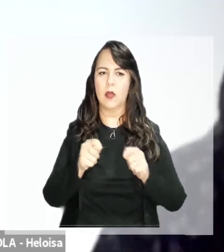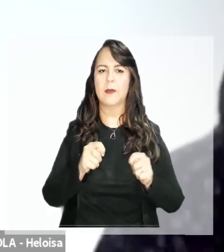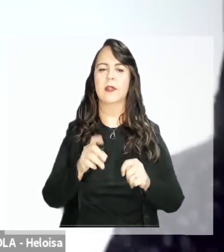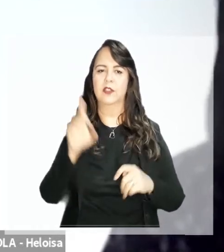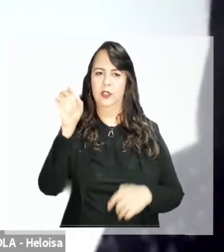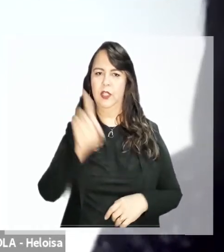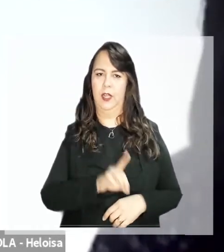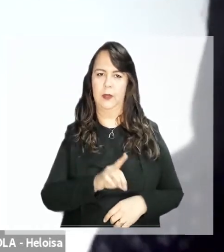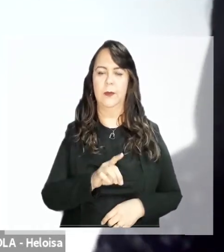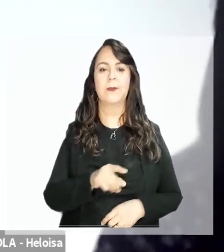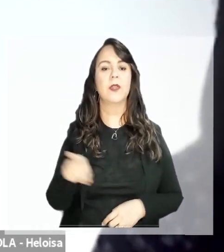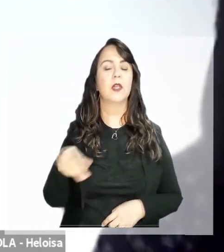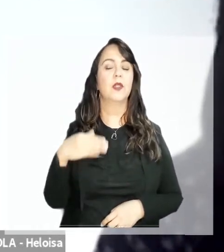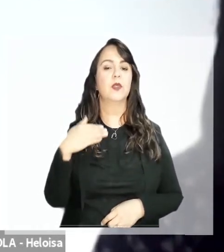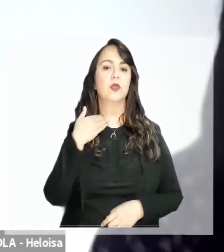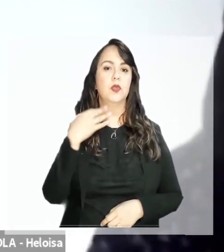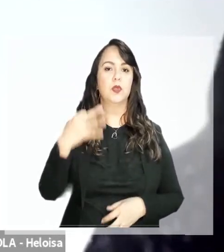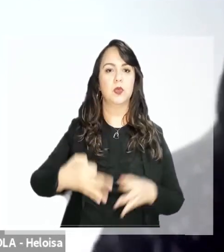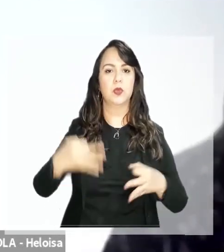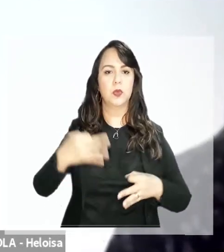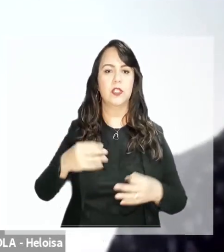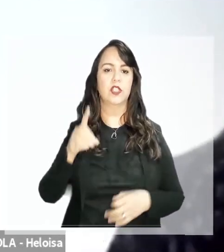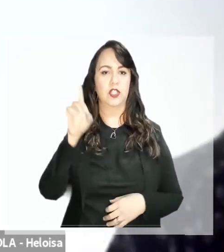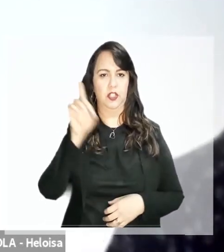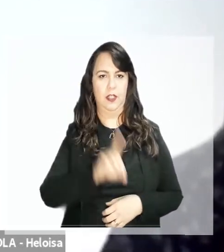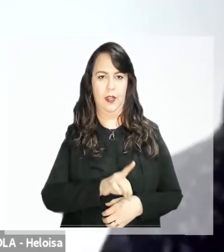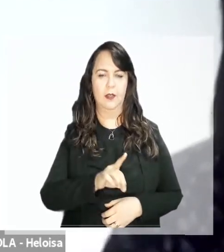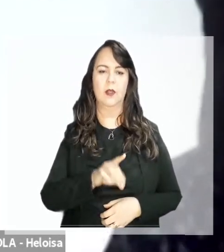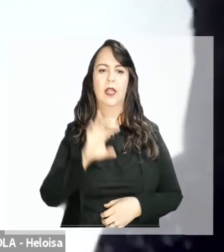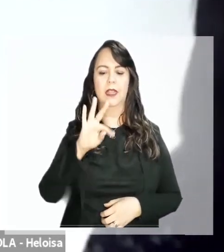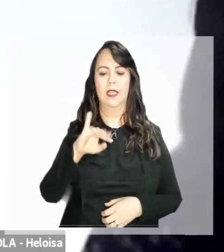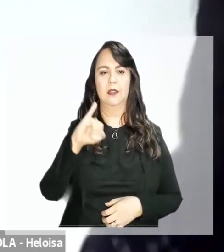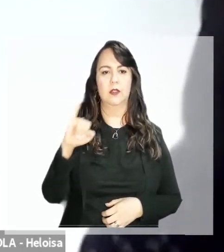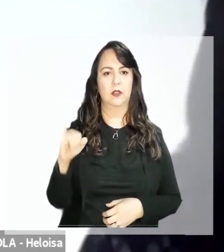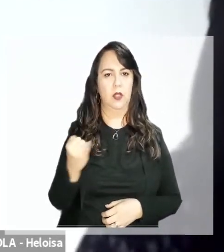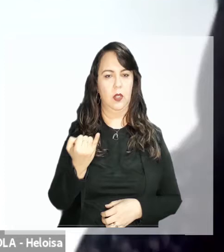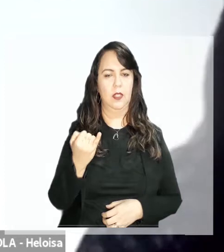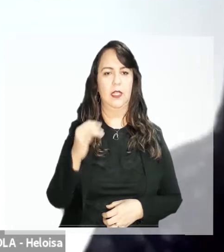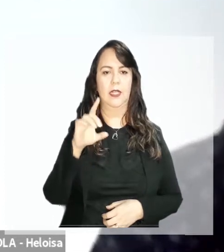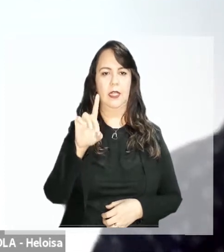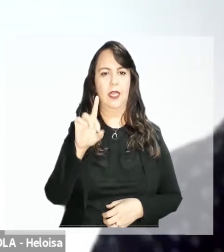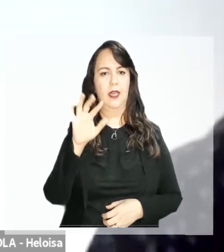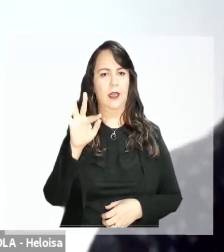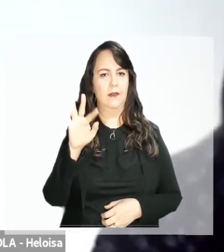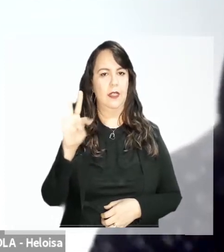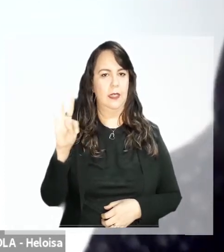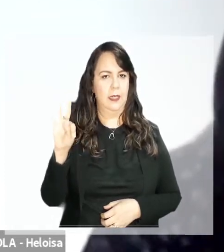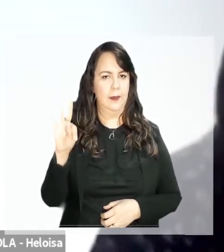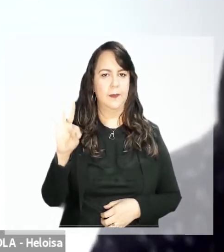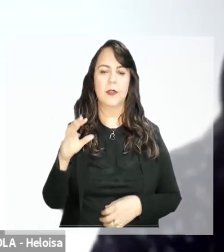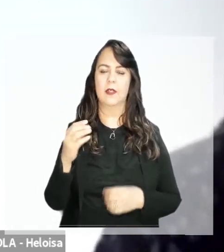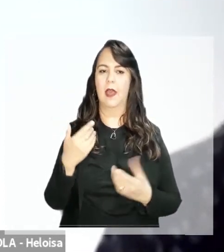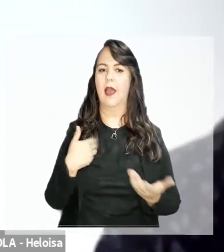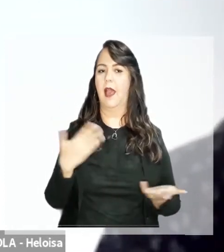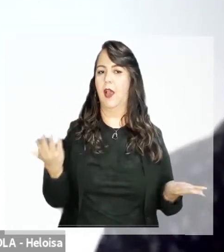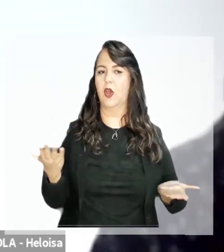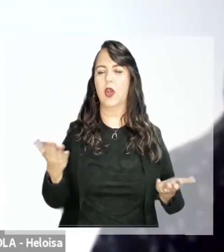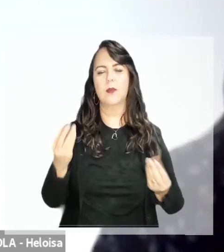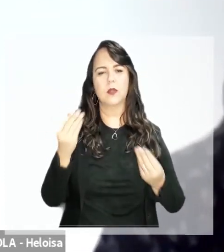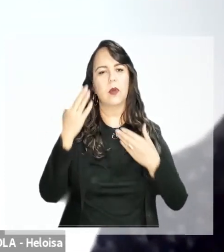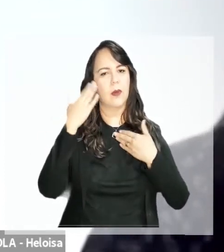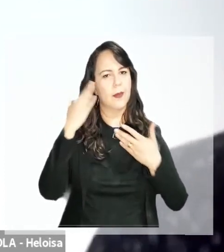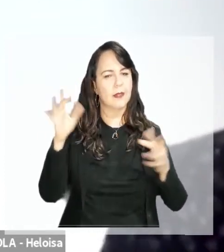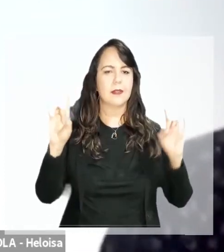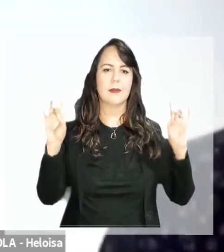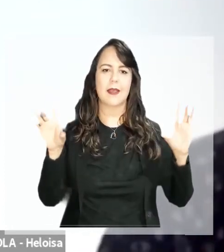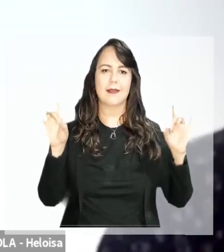TJDFT, Felipe Kesten, a quem dedicamos agradecimento especial pelo apoio e dedicação para a realização deste